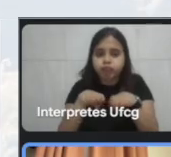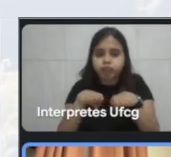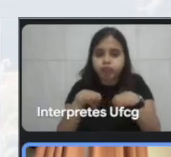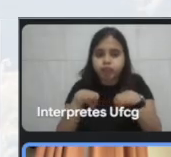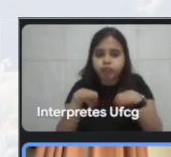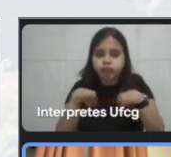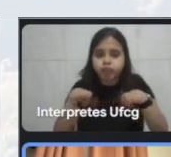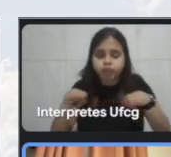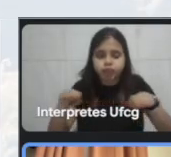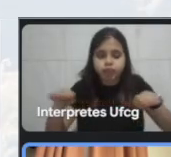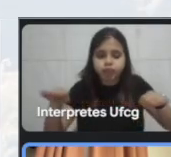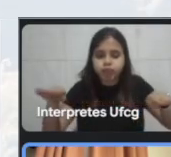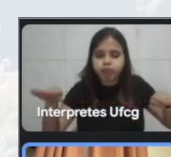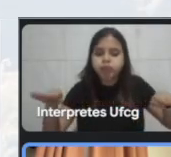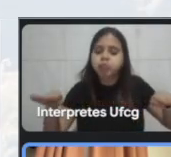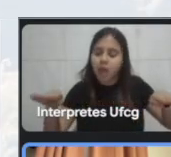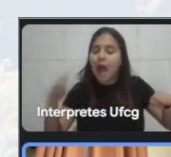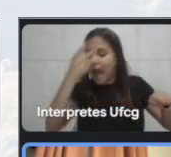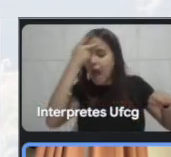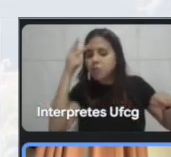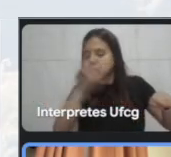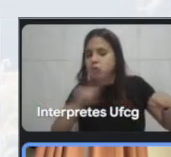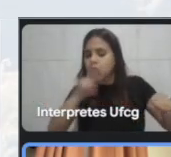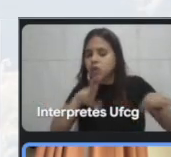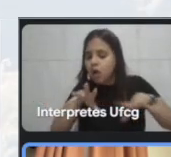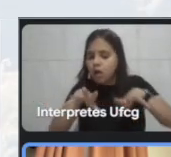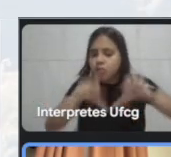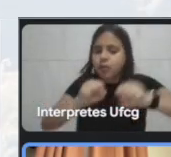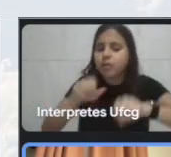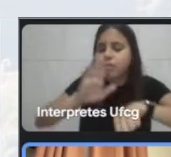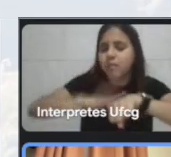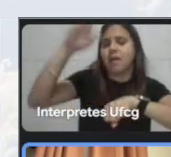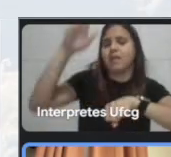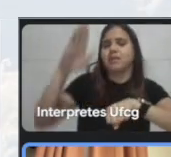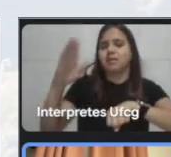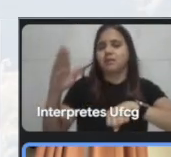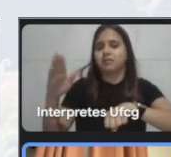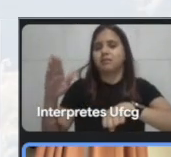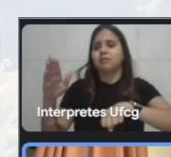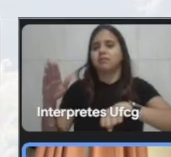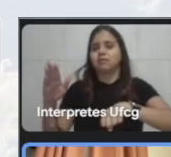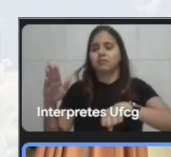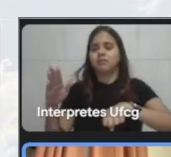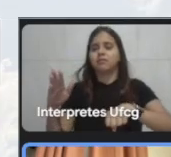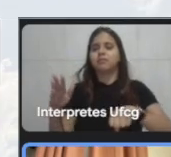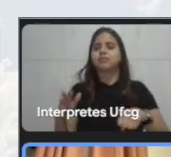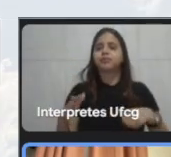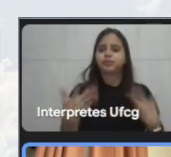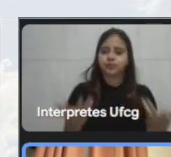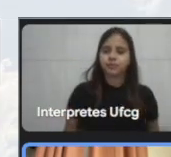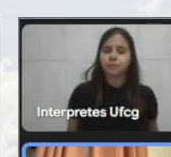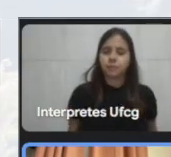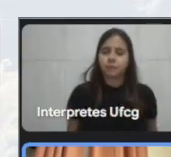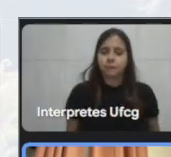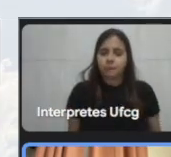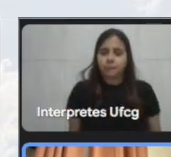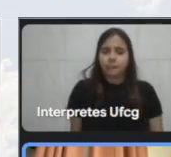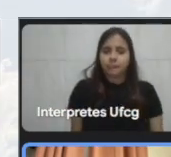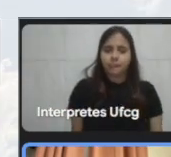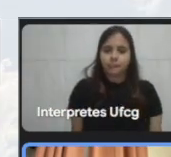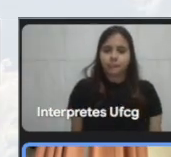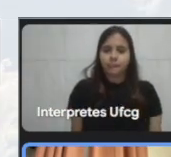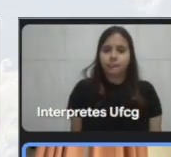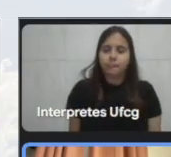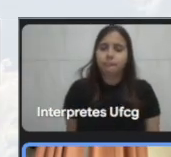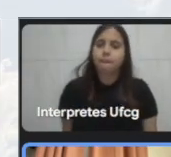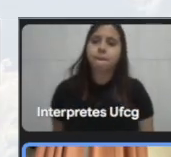serem ocupadas. Então, existe uma menor movimentação de terra, vai existir menos cortes e aterros, então, justamente, elas acabam sendo mais